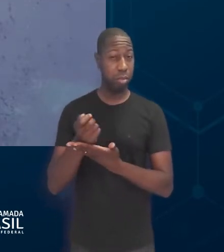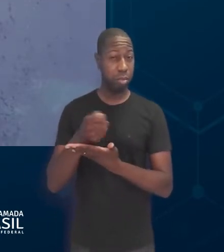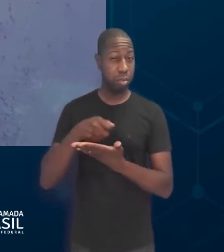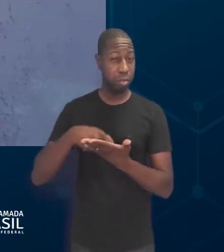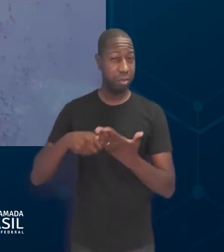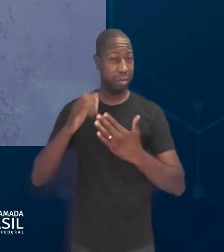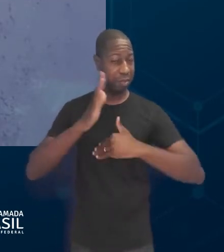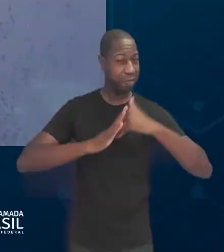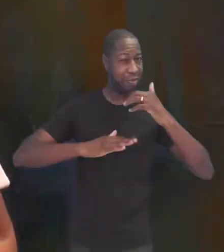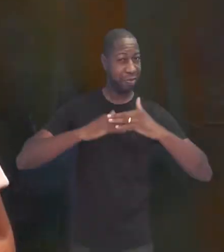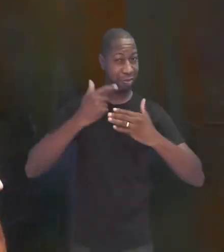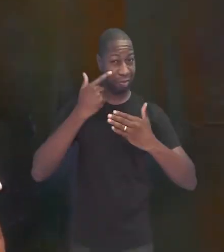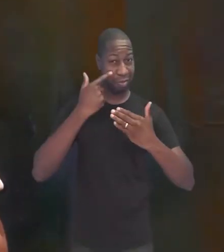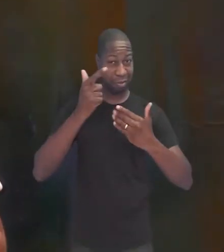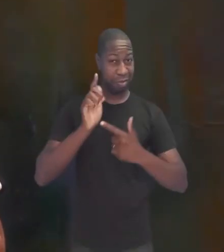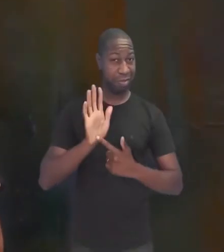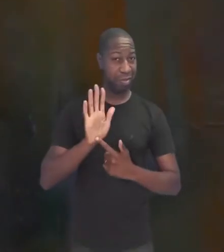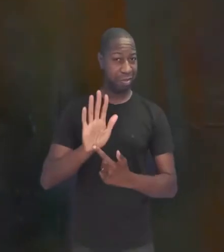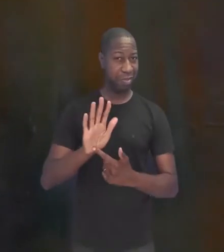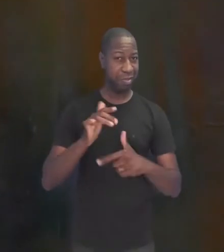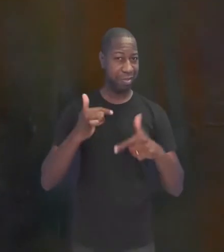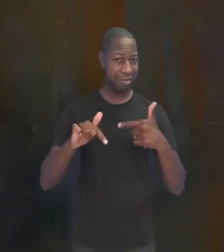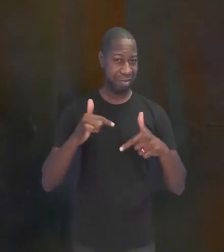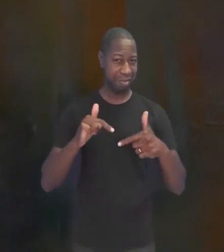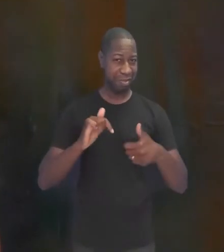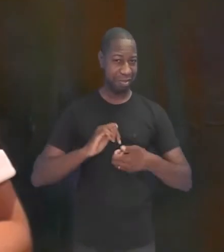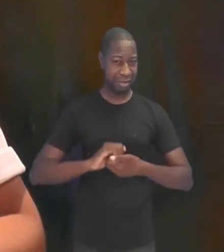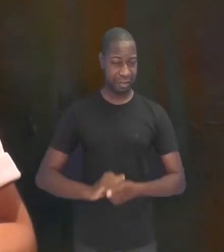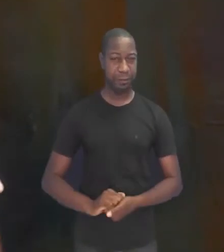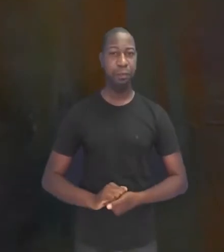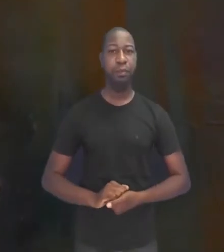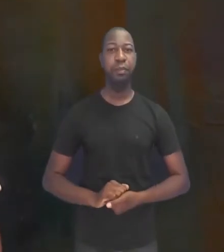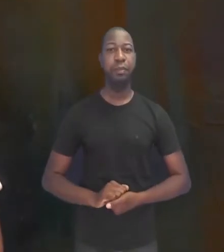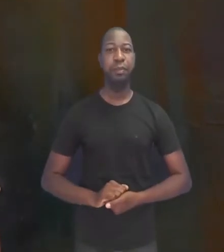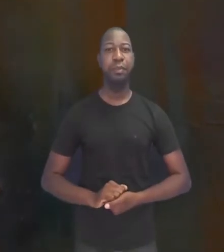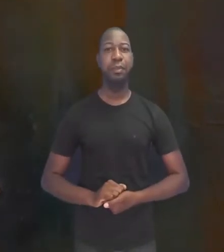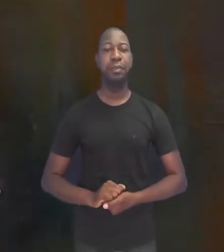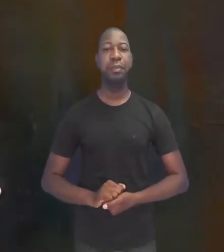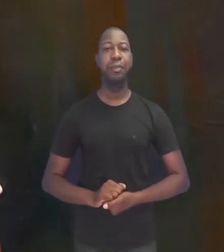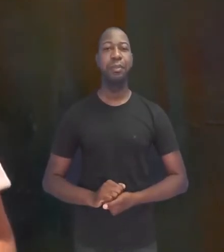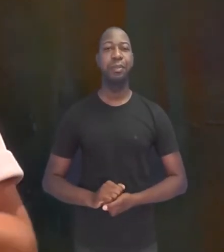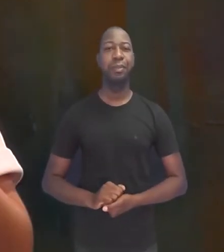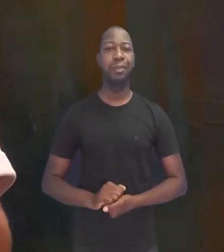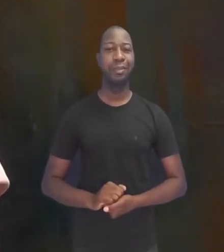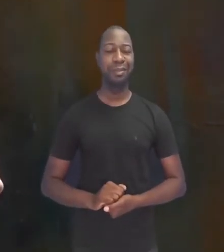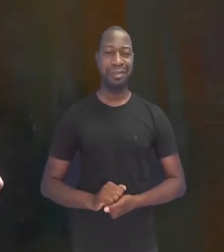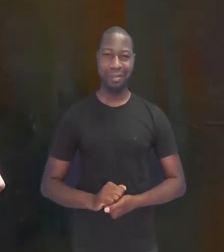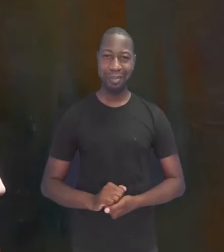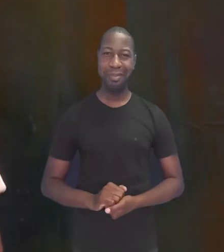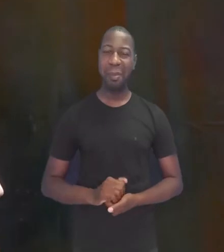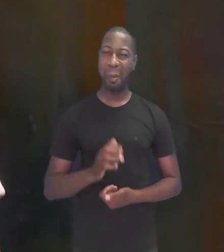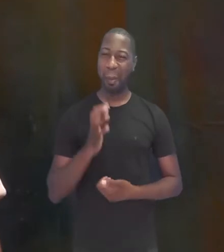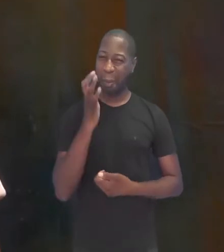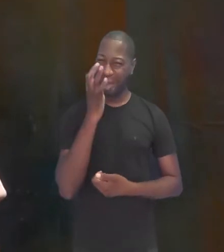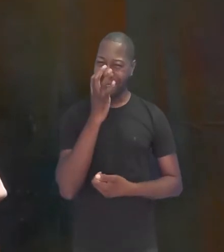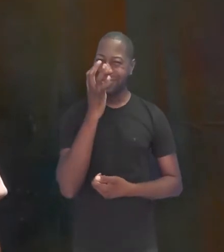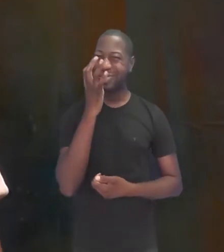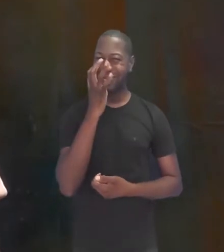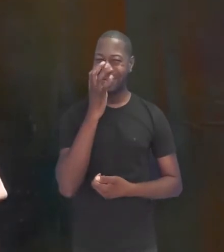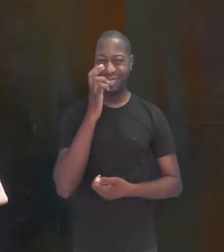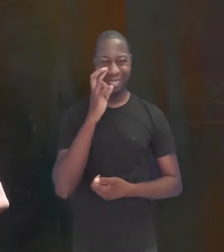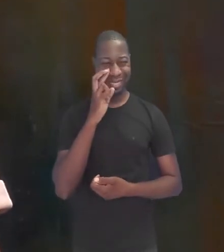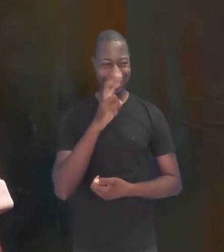coração. É muito emocionante ver o quanto a FLIR já proporcionou e ainda vai proporcionar